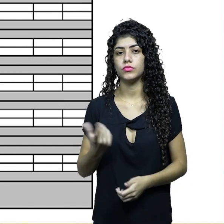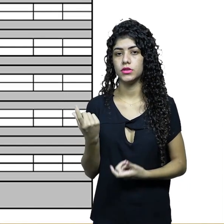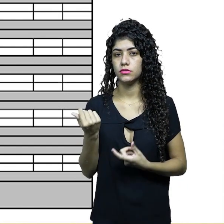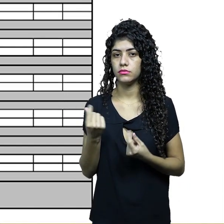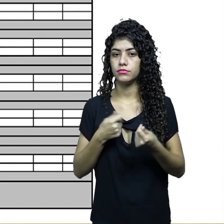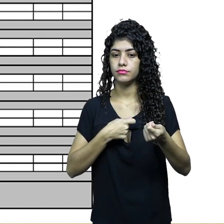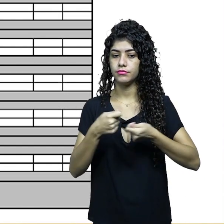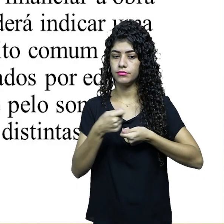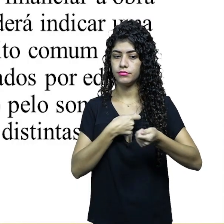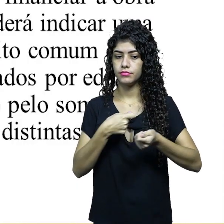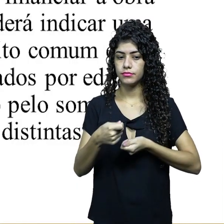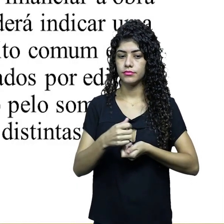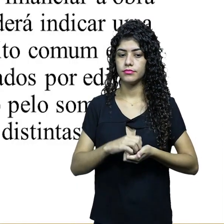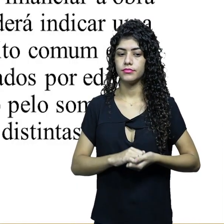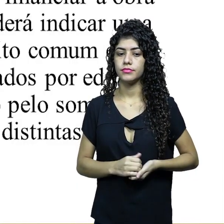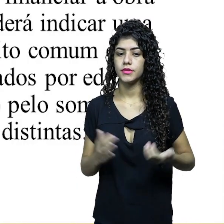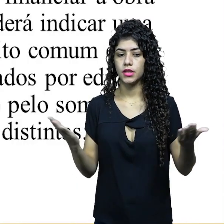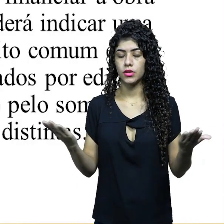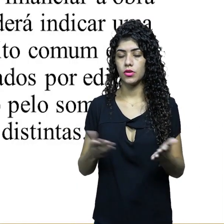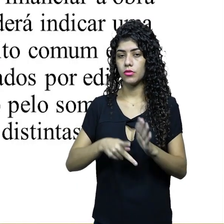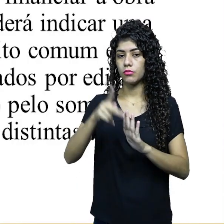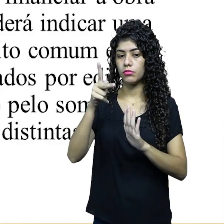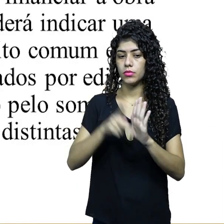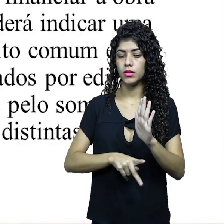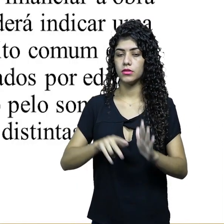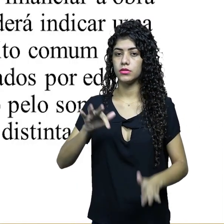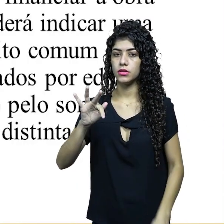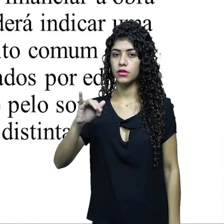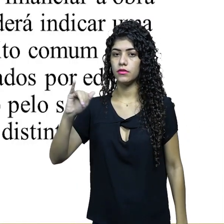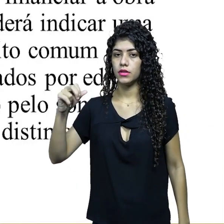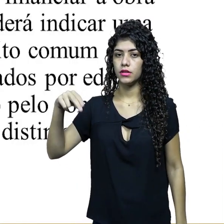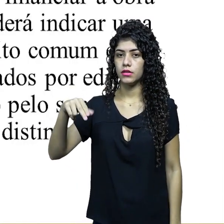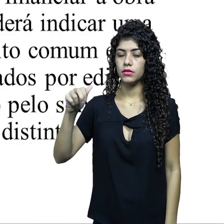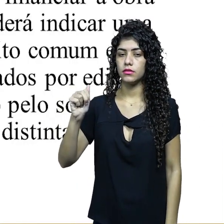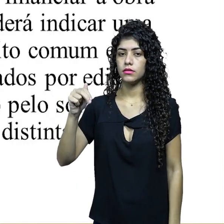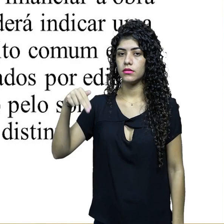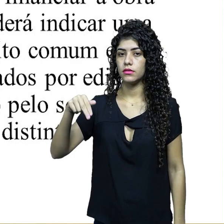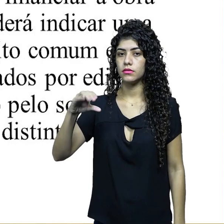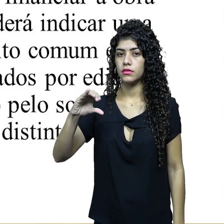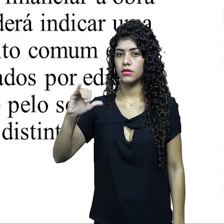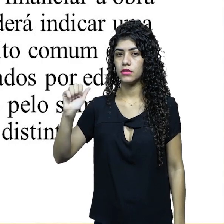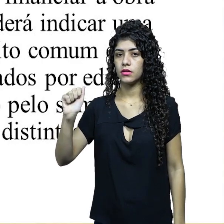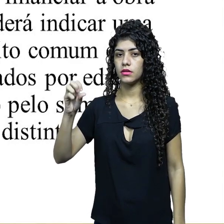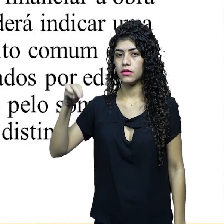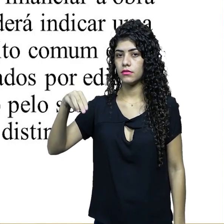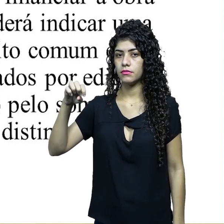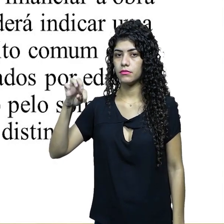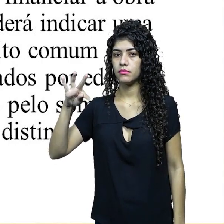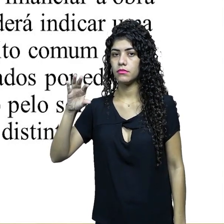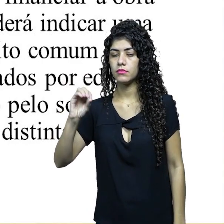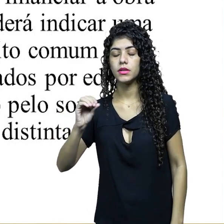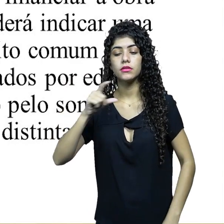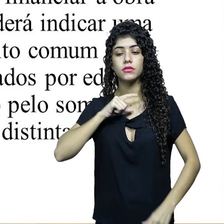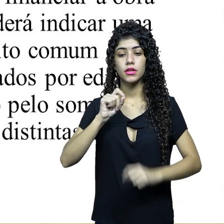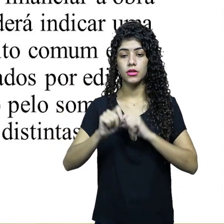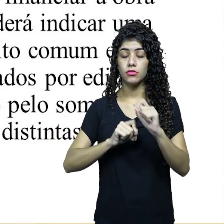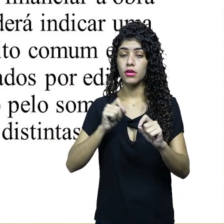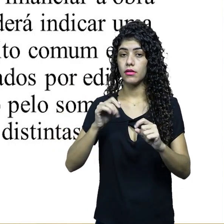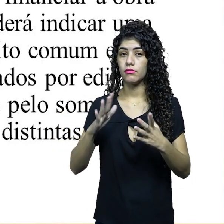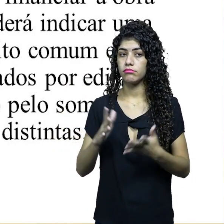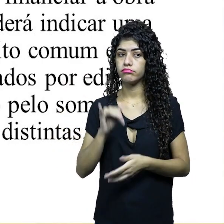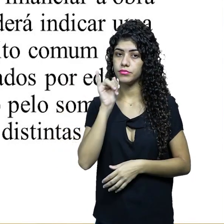projeto. Um plano de financiamento é a composição das fontes de recursos que poderão, pois aqui é